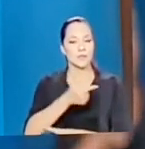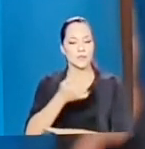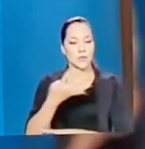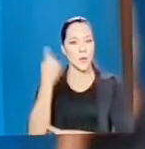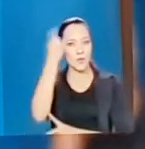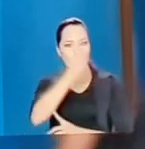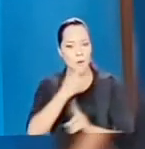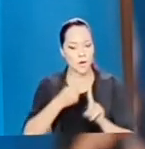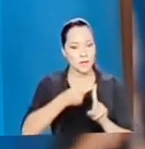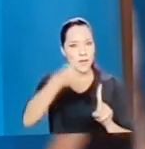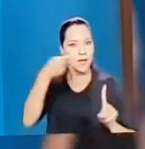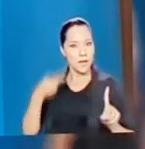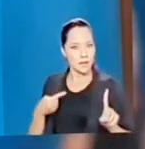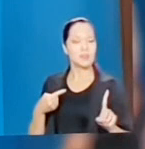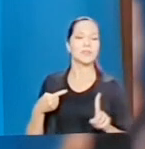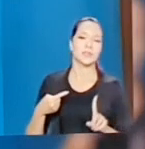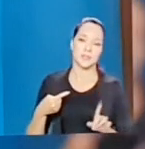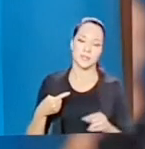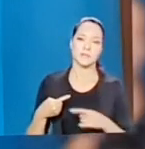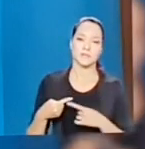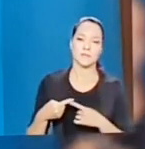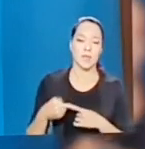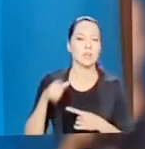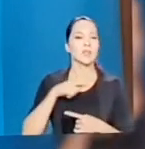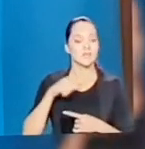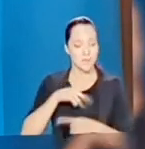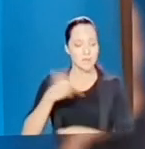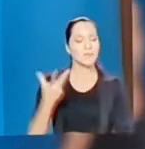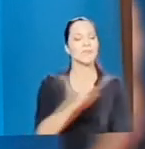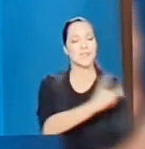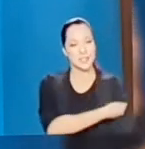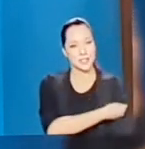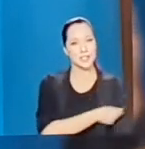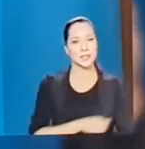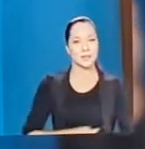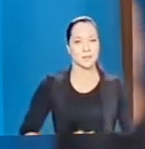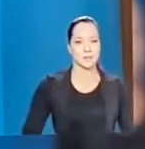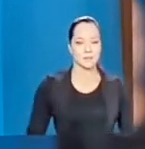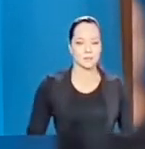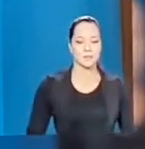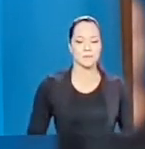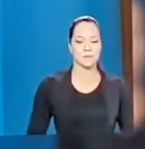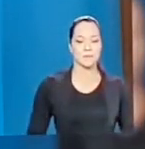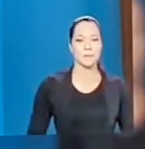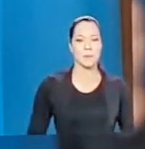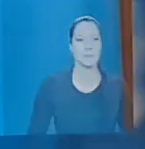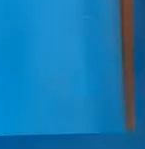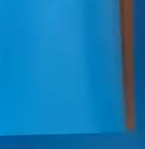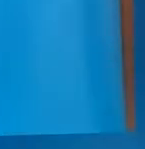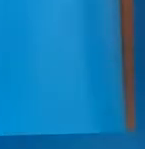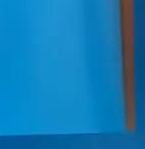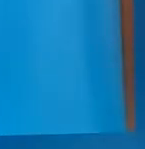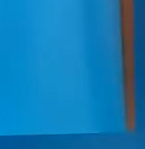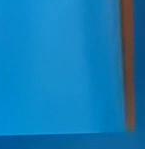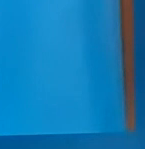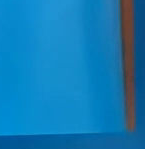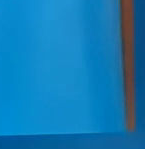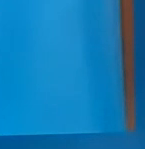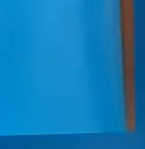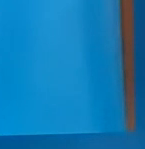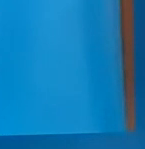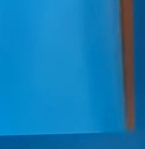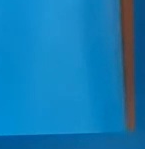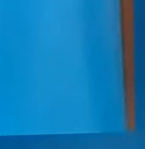de antecedência. Temos vacina. Agora, num futuro concretamente